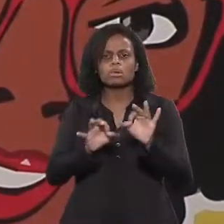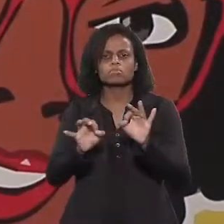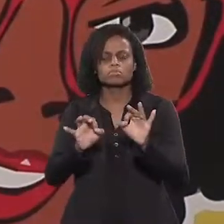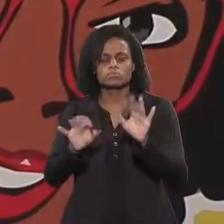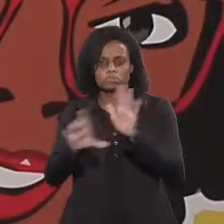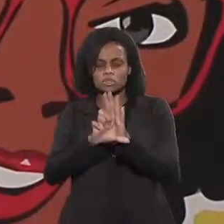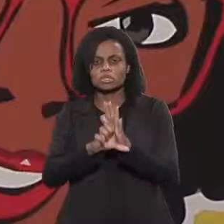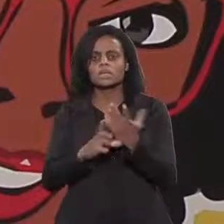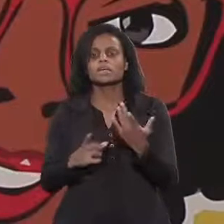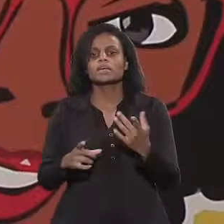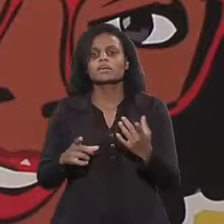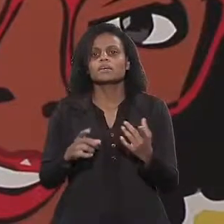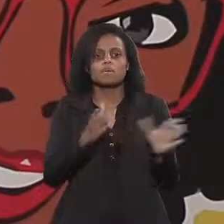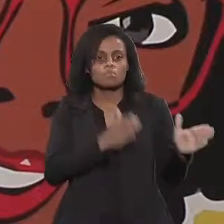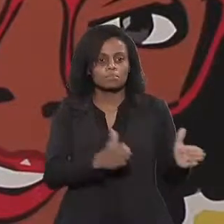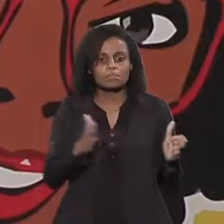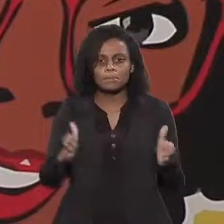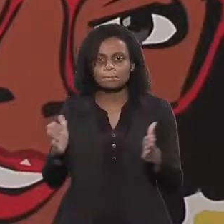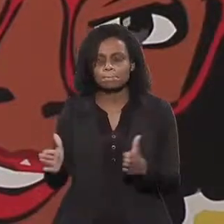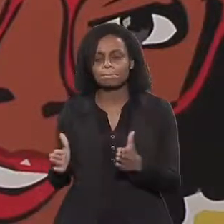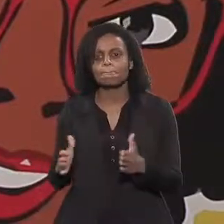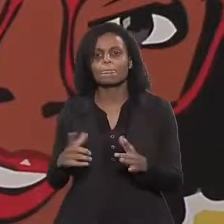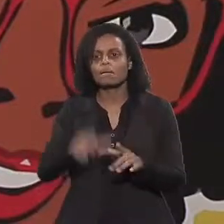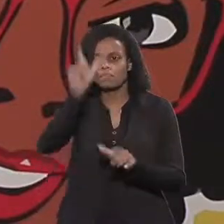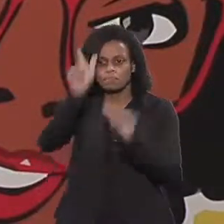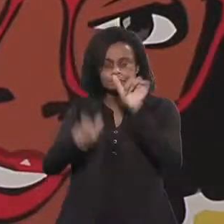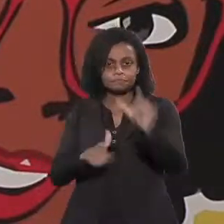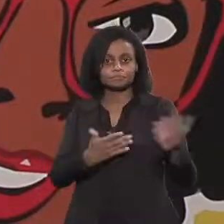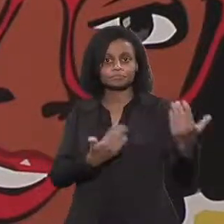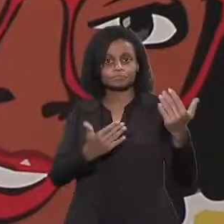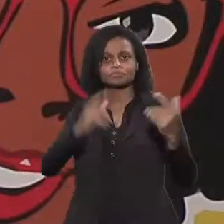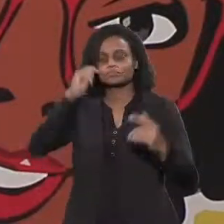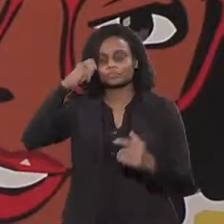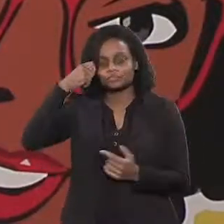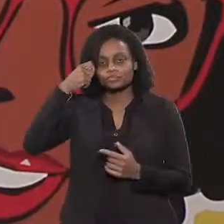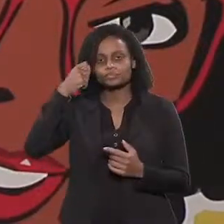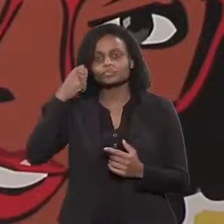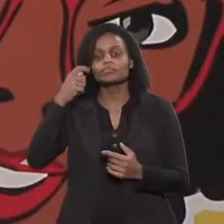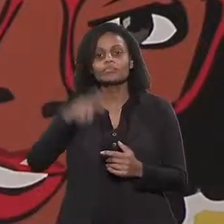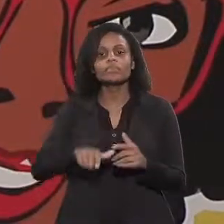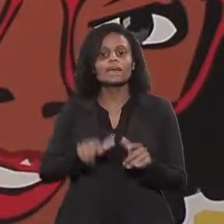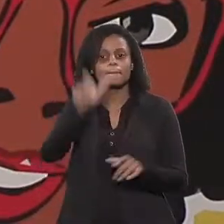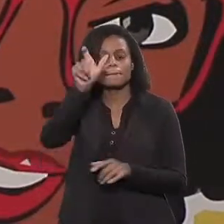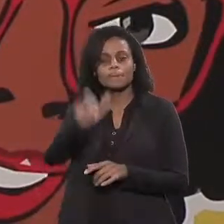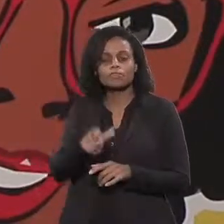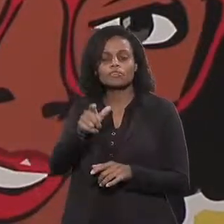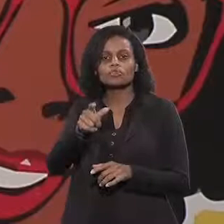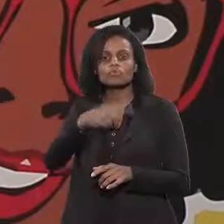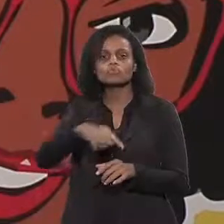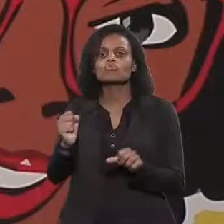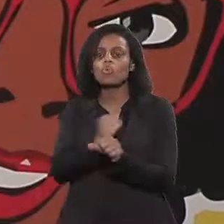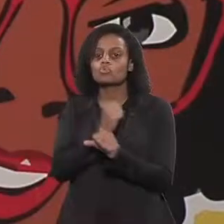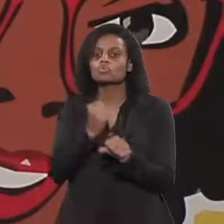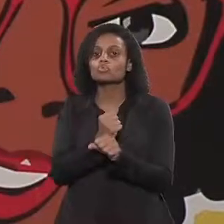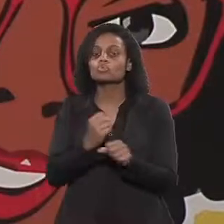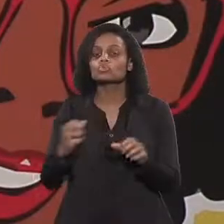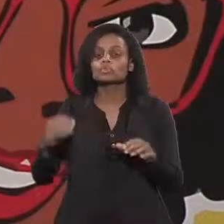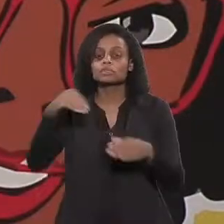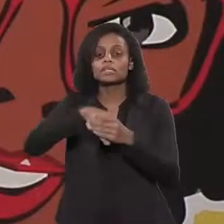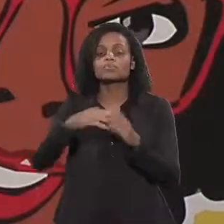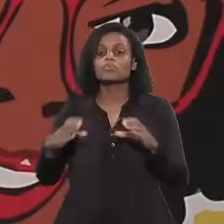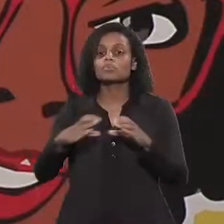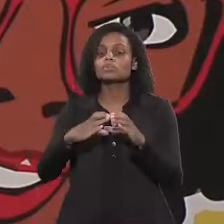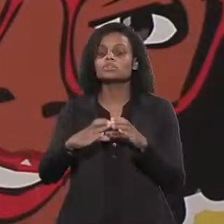E esse processo é a partir desse perfil da juventude negra, que é o perfil, por exemplo, que a gente está construindo dentro da